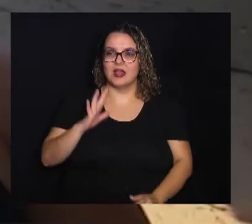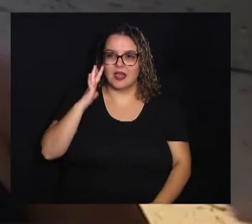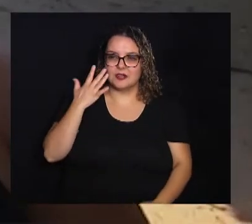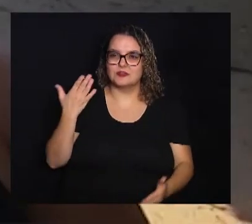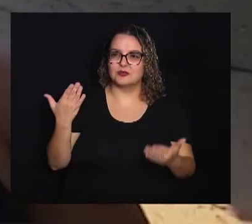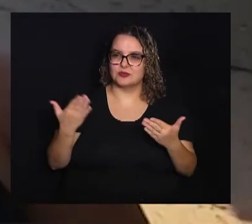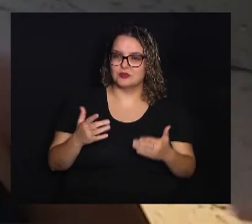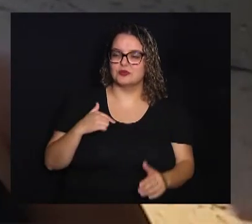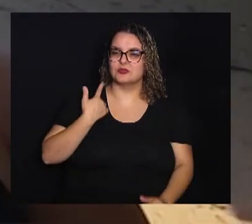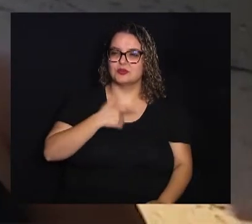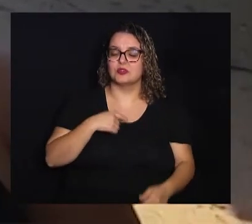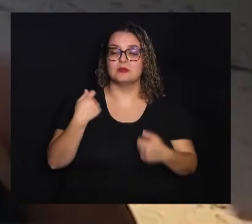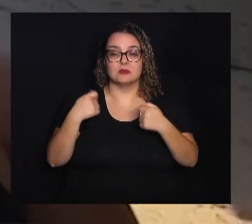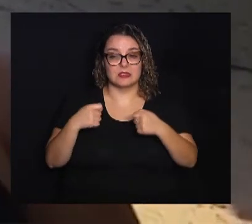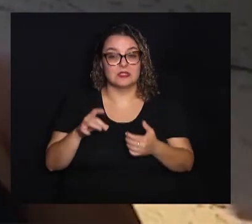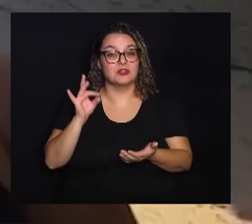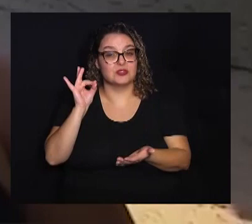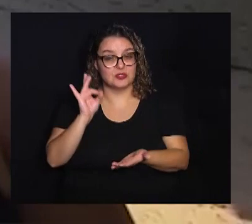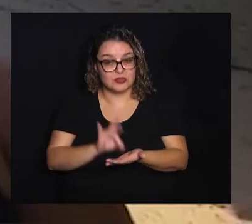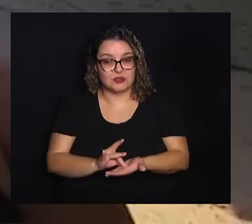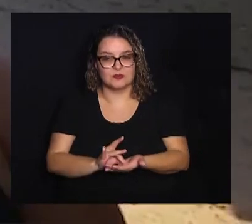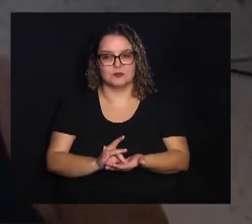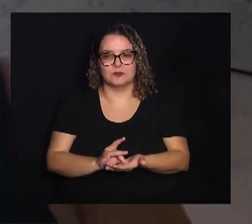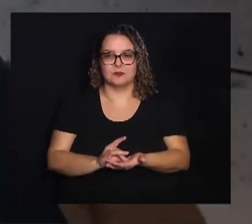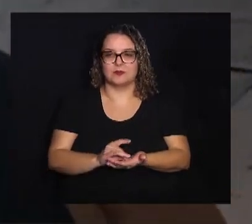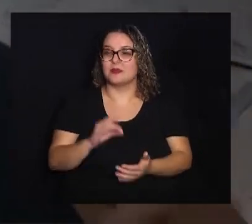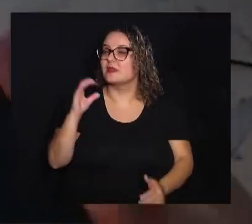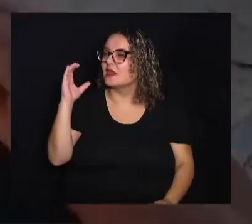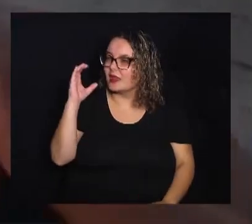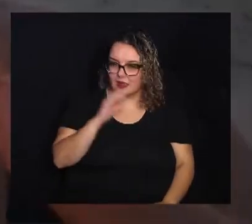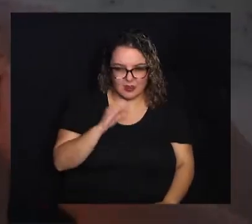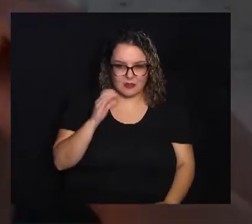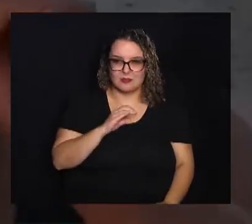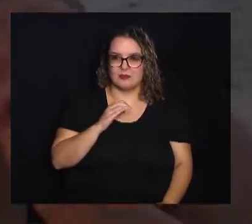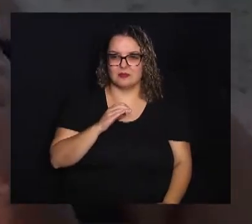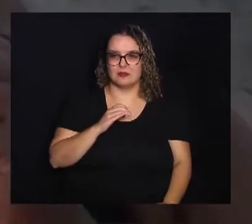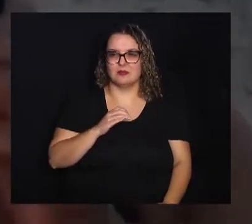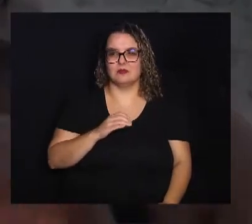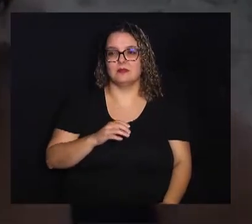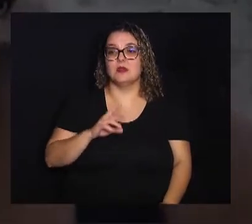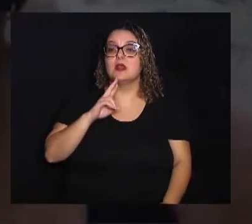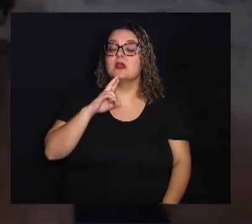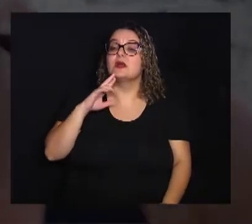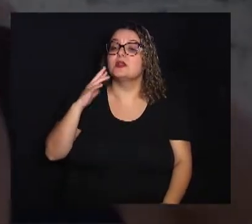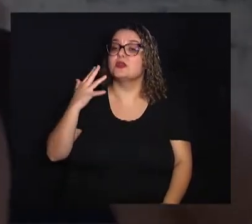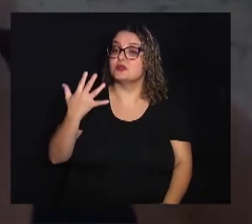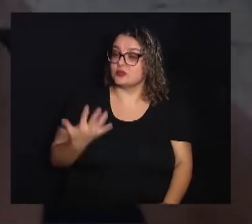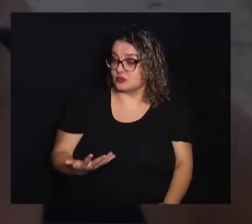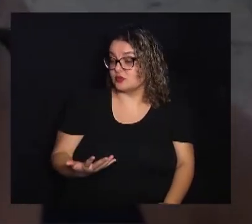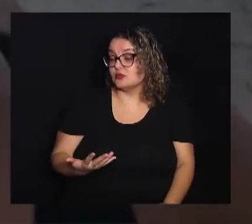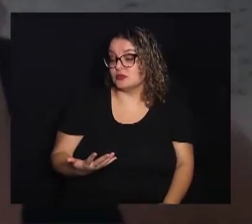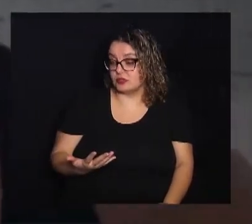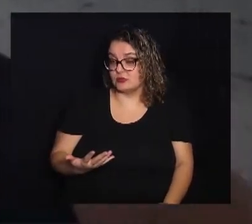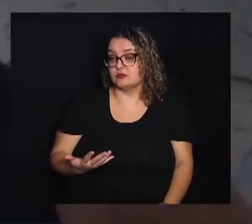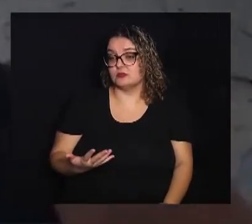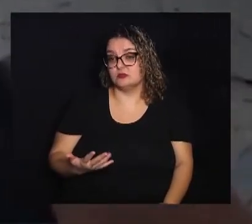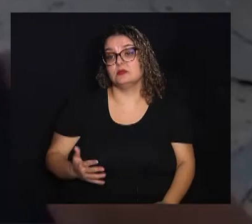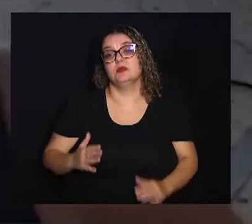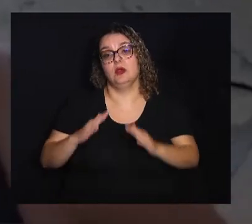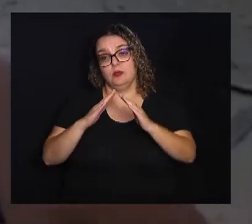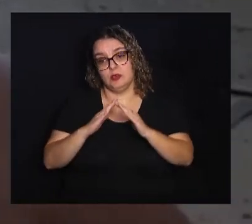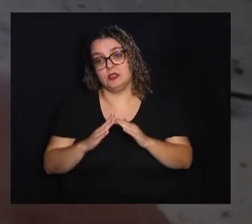o que nós precisaria mesmo de imediato era a solução da